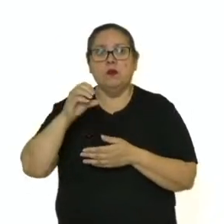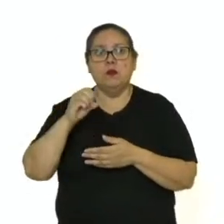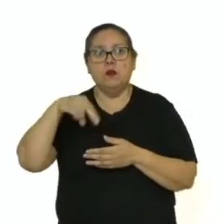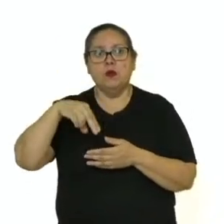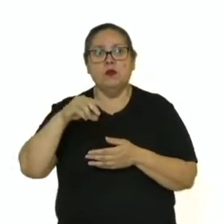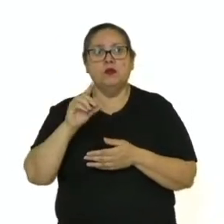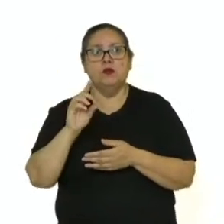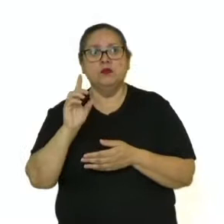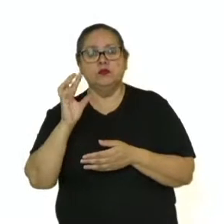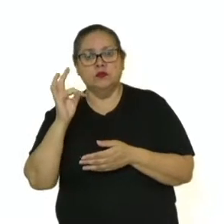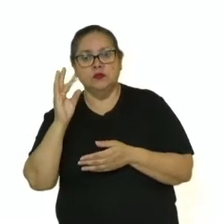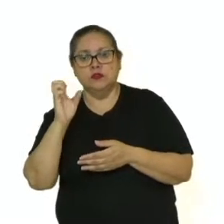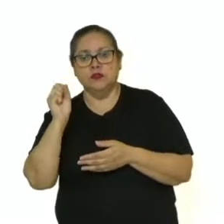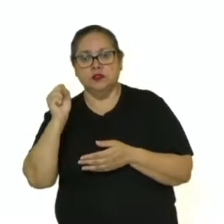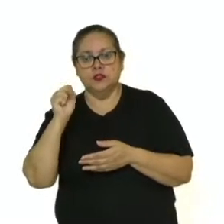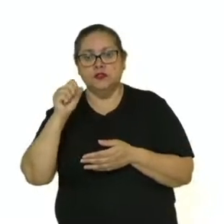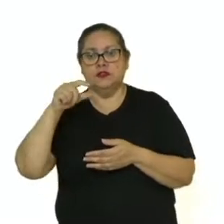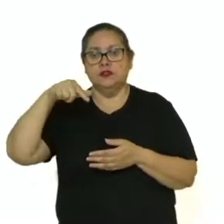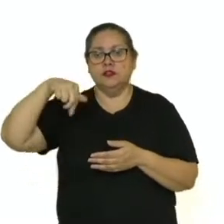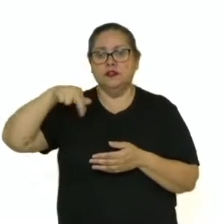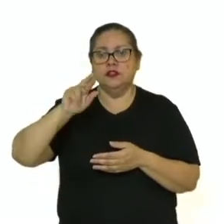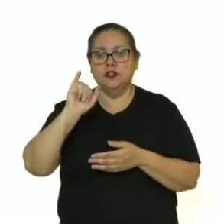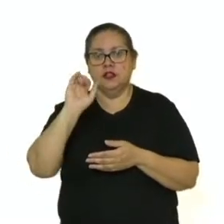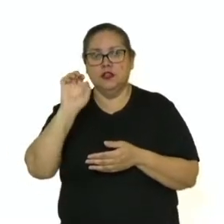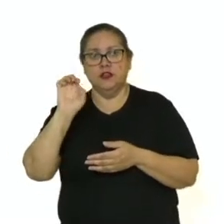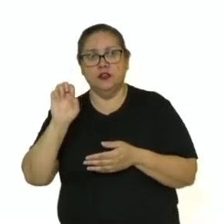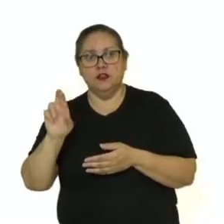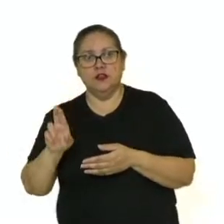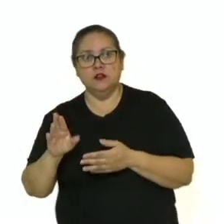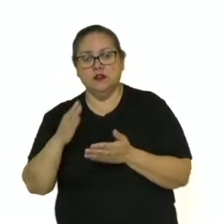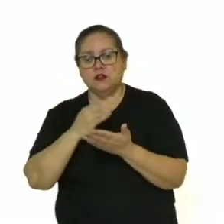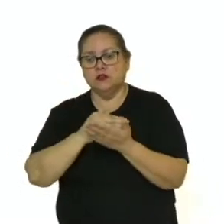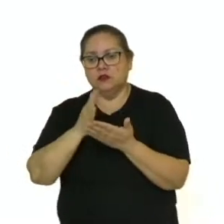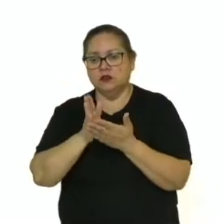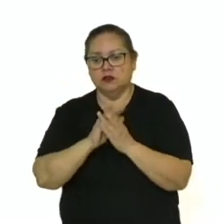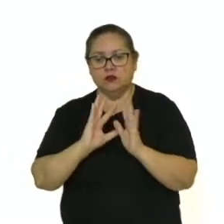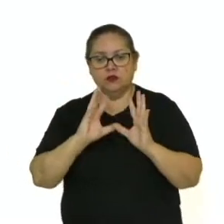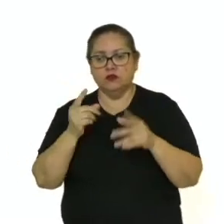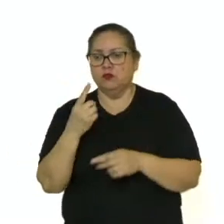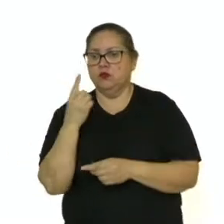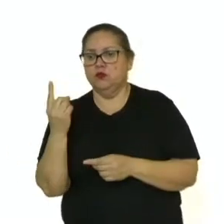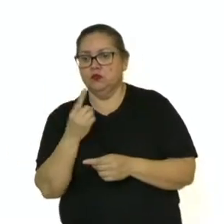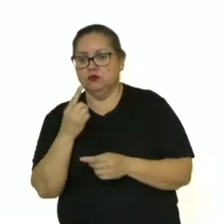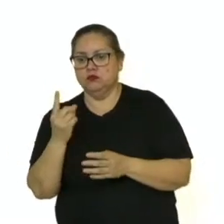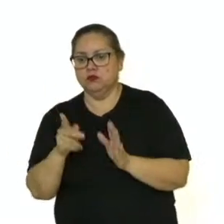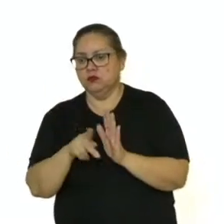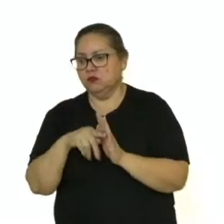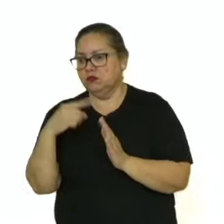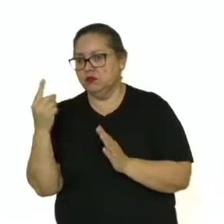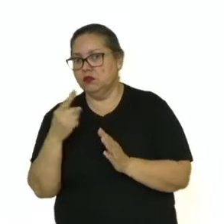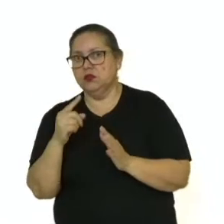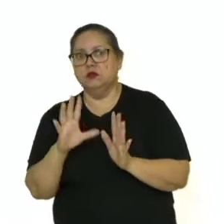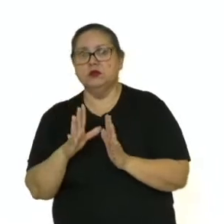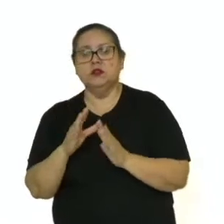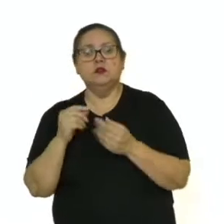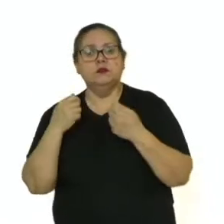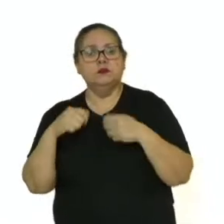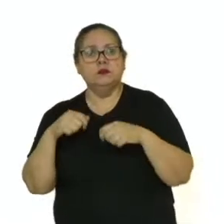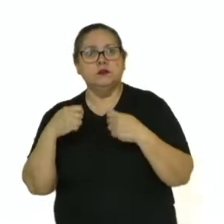Barão de Montesquieu. A divisão entre os poderes autônomos entre si era a